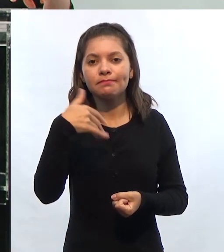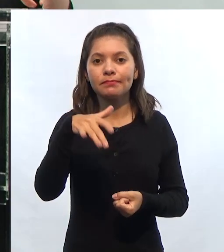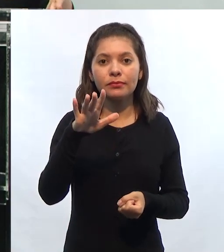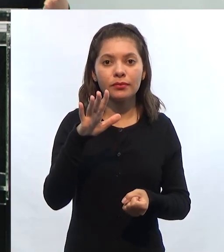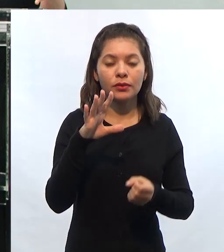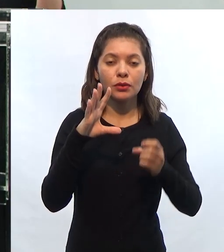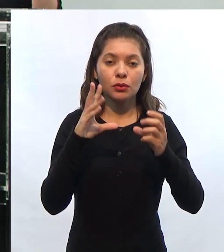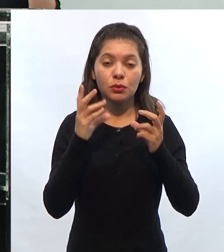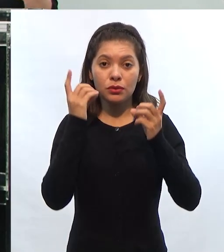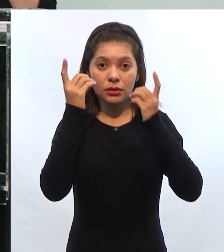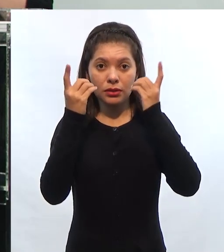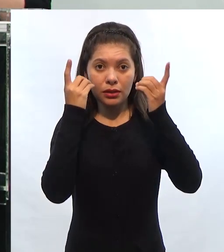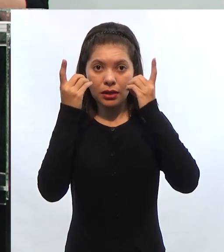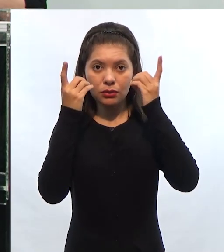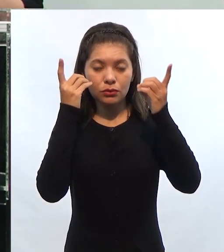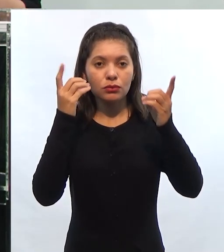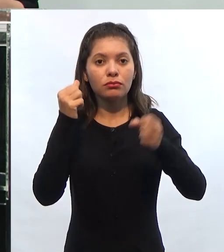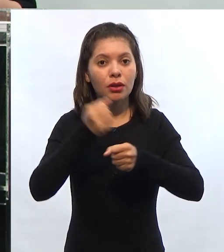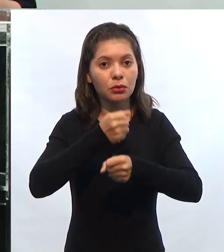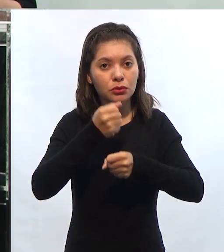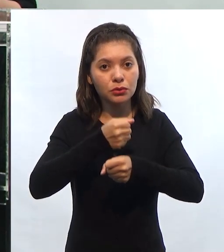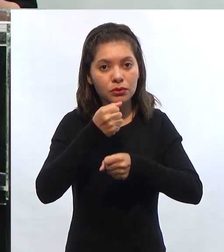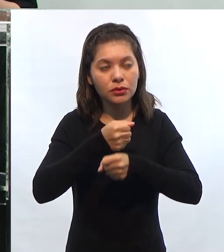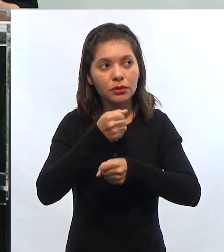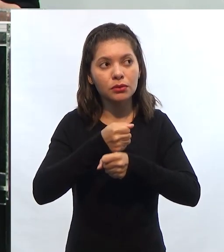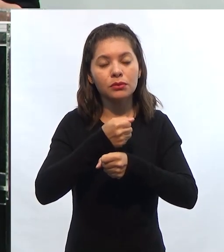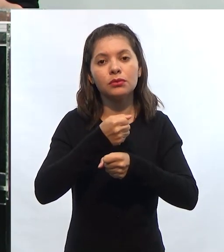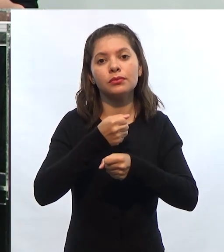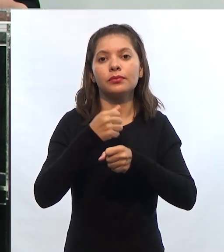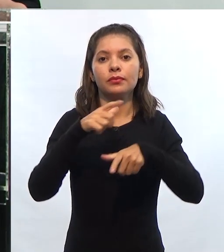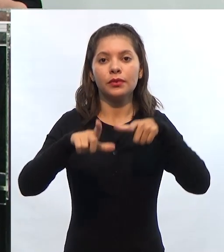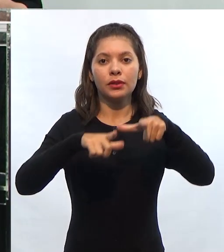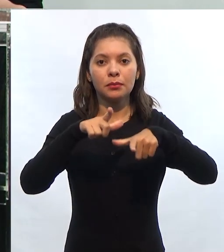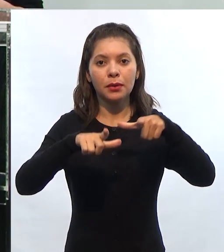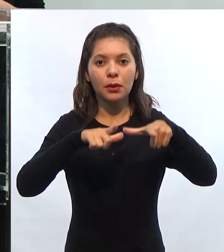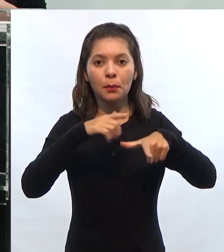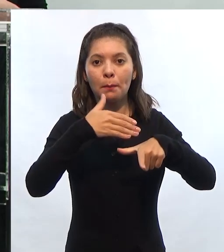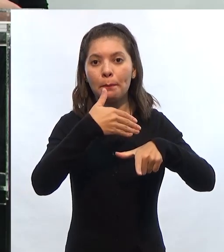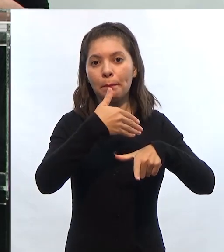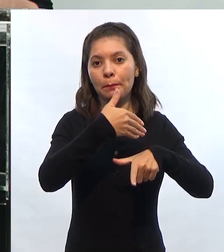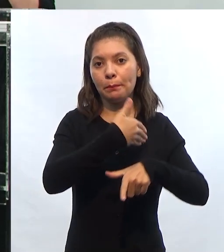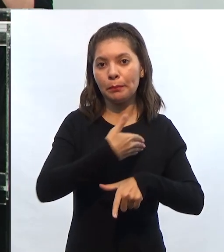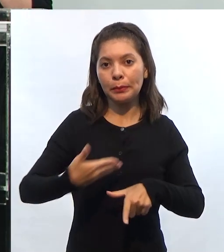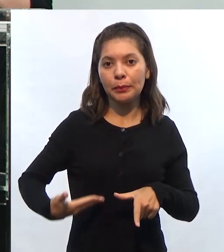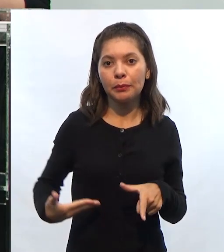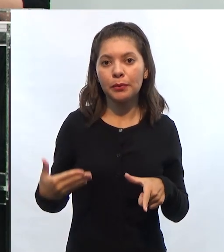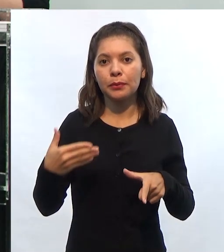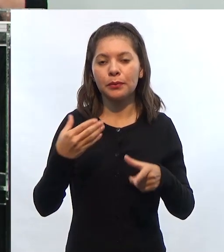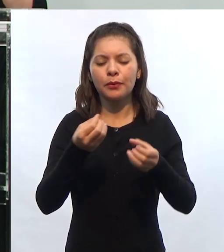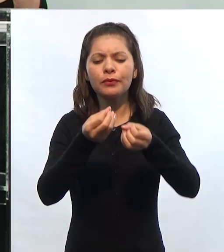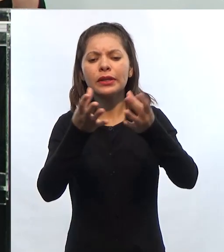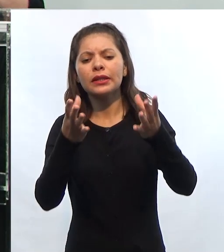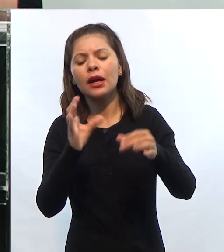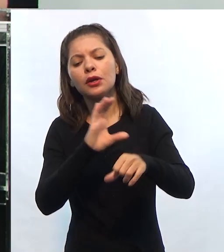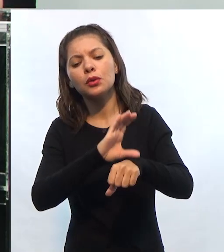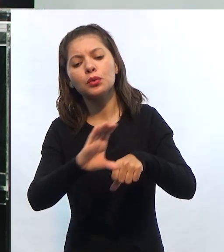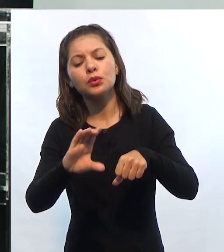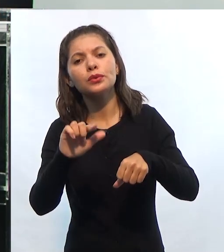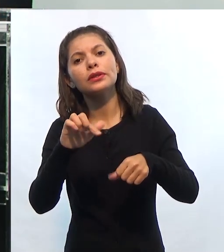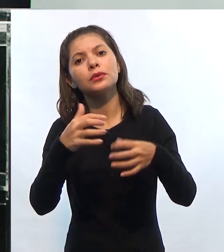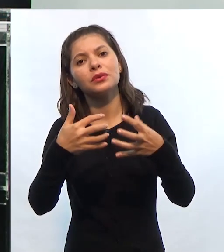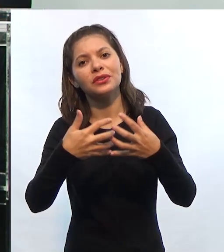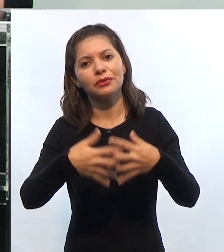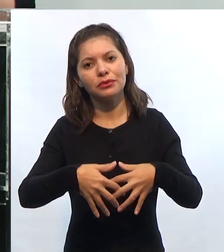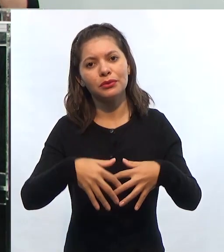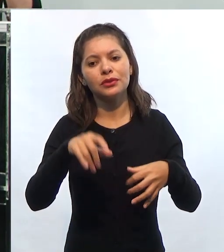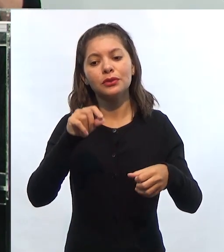Enfim, todos esses dados norteiam também a construção de serviços públicos, a oferta de cursos, né? A gente vai ofertar que curso